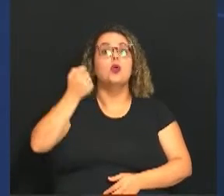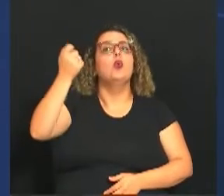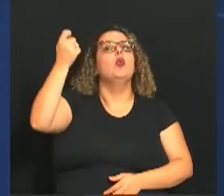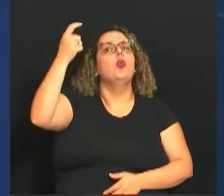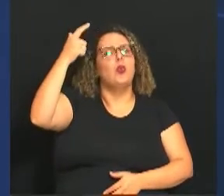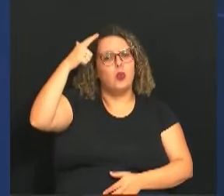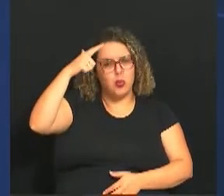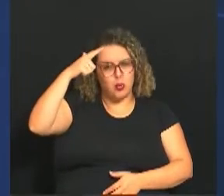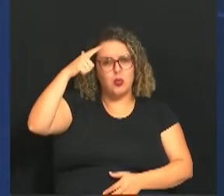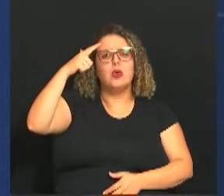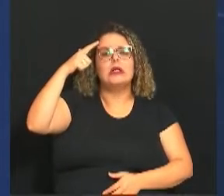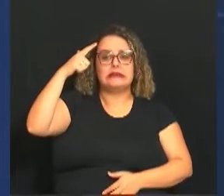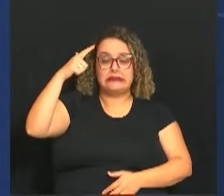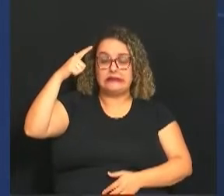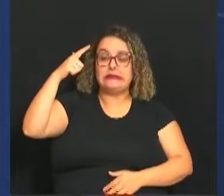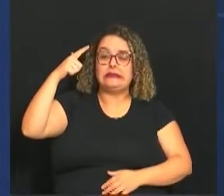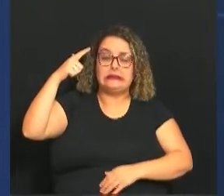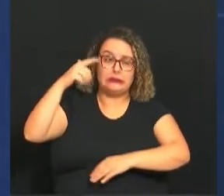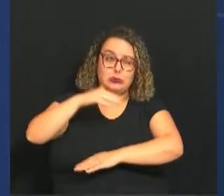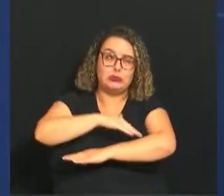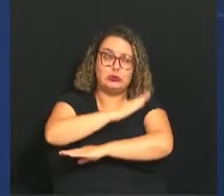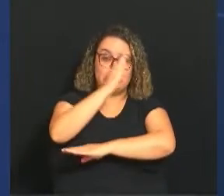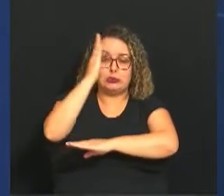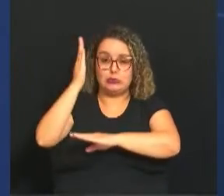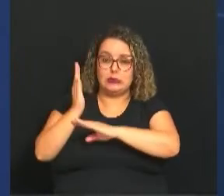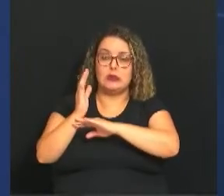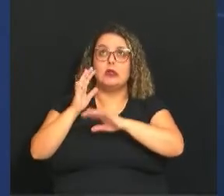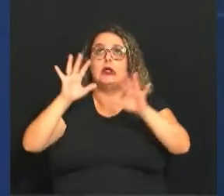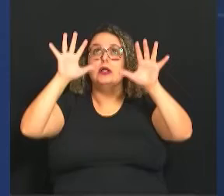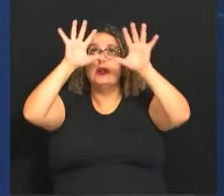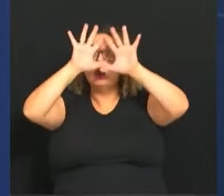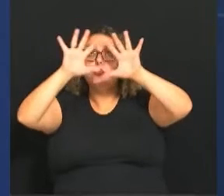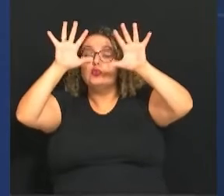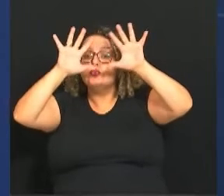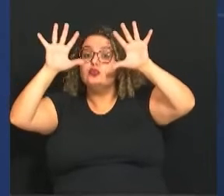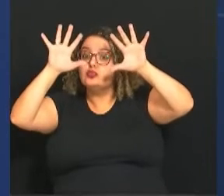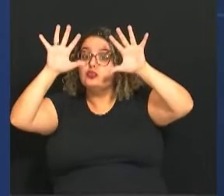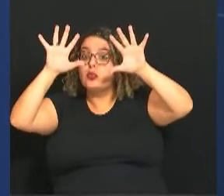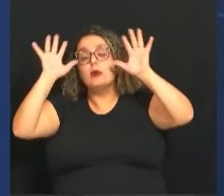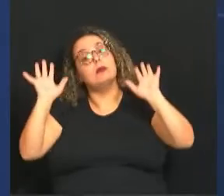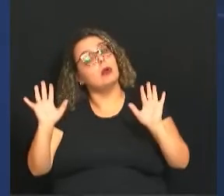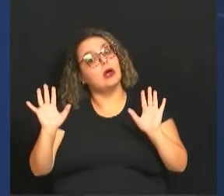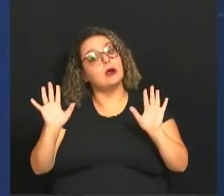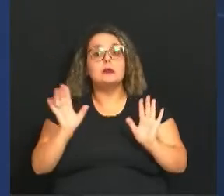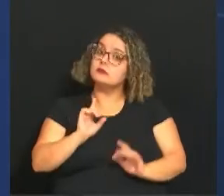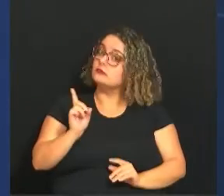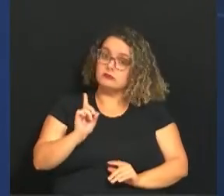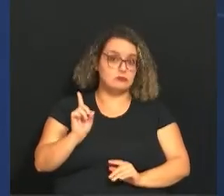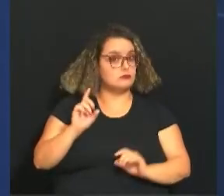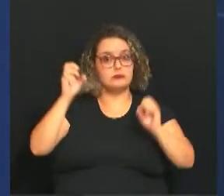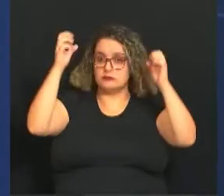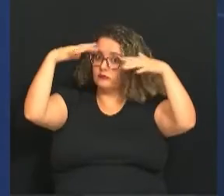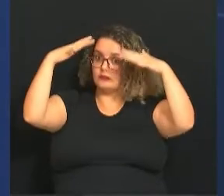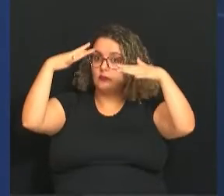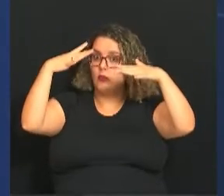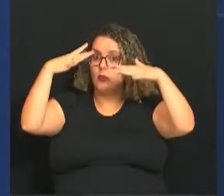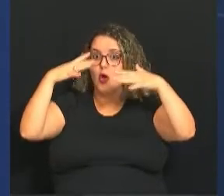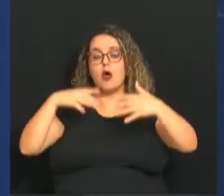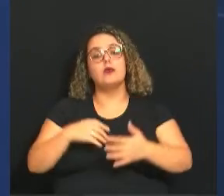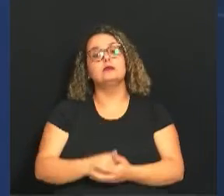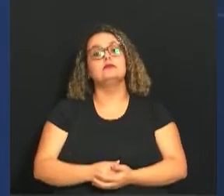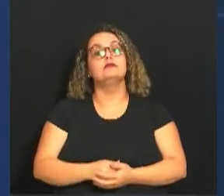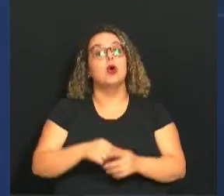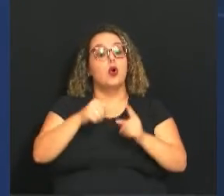continua aparecendo durante todo o dia, a nebulosidade aumenta, mas não deve chover. Sobre as